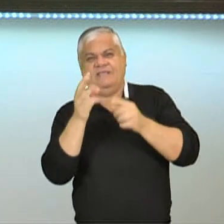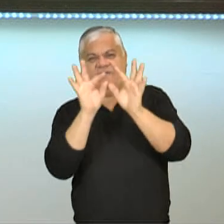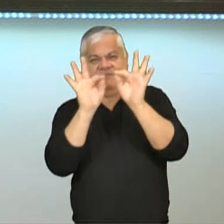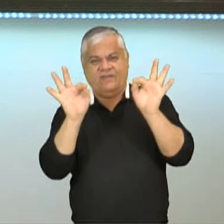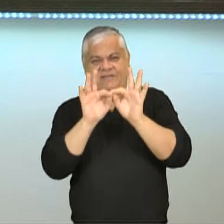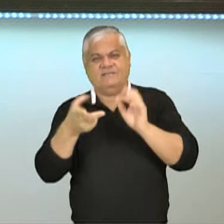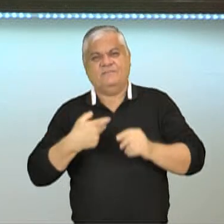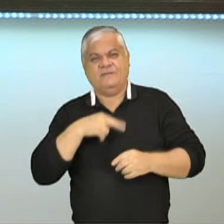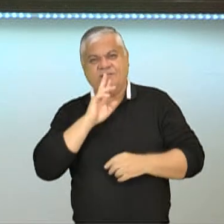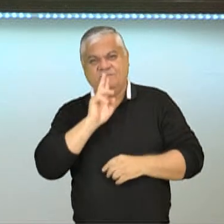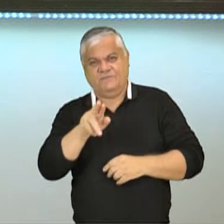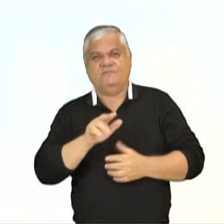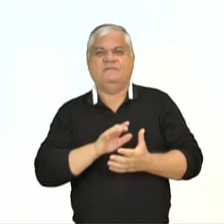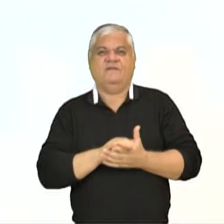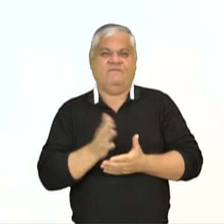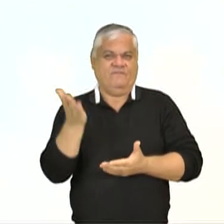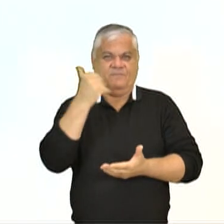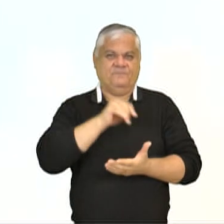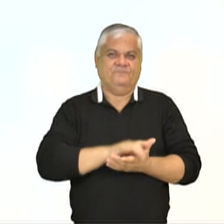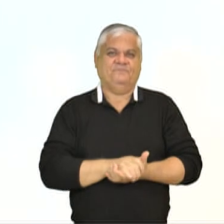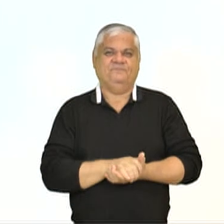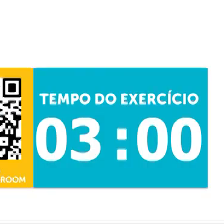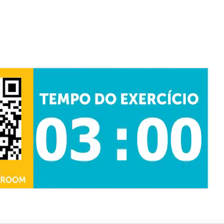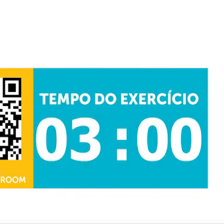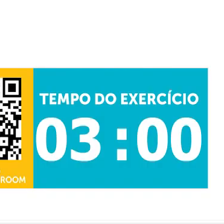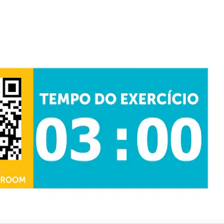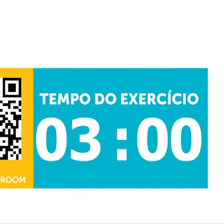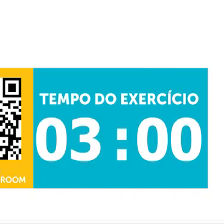responder a essa questão. Vamos lá?